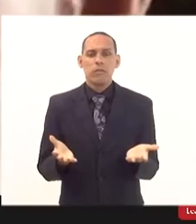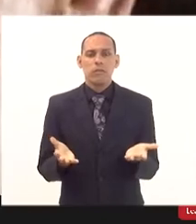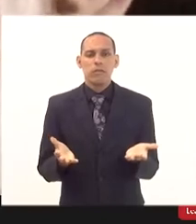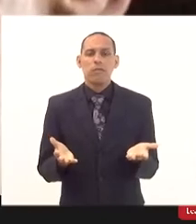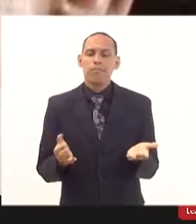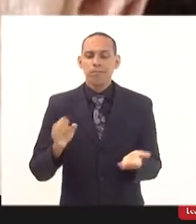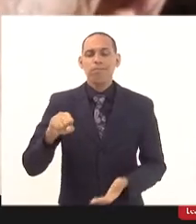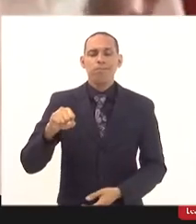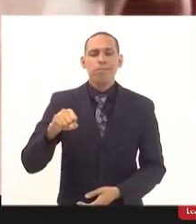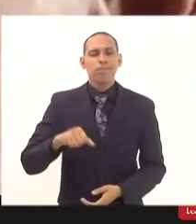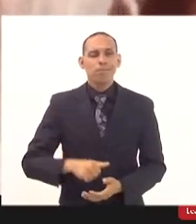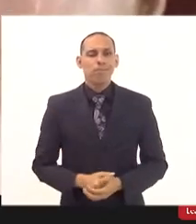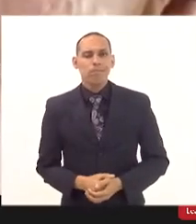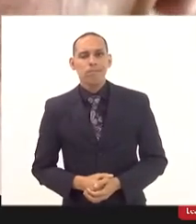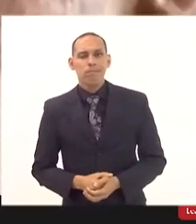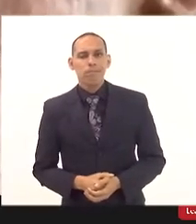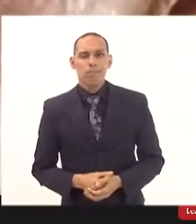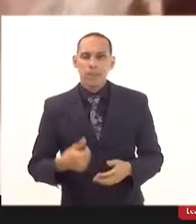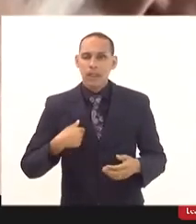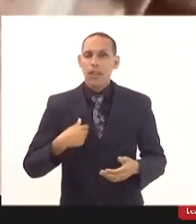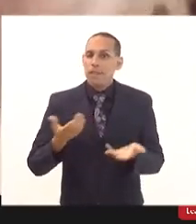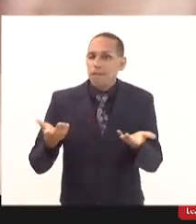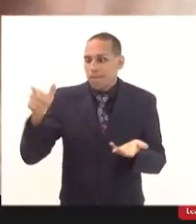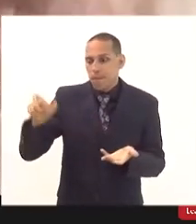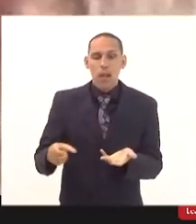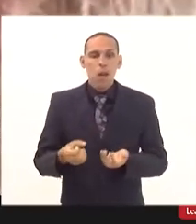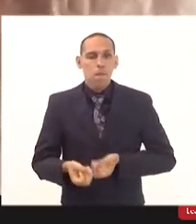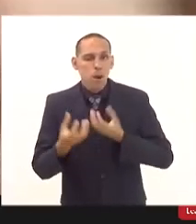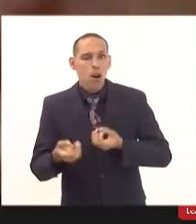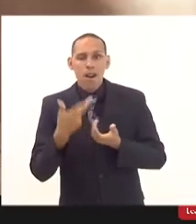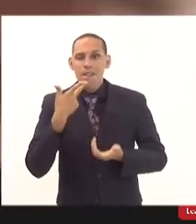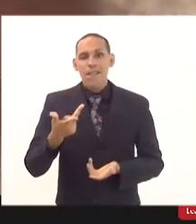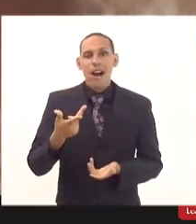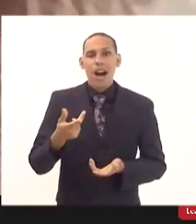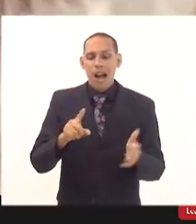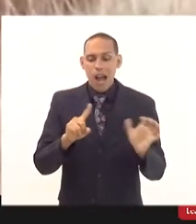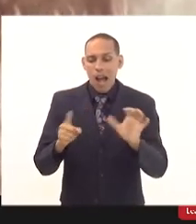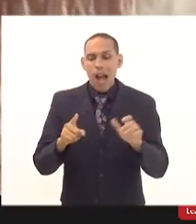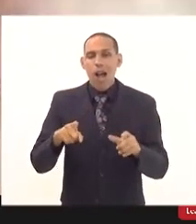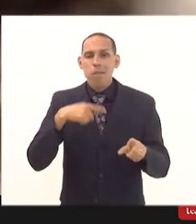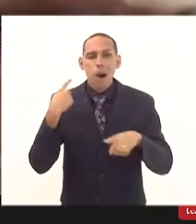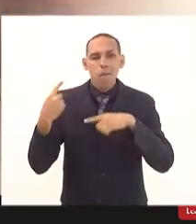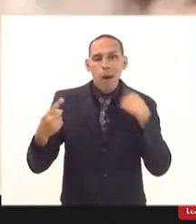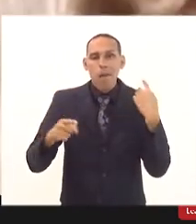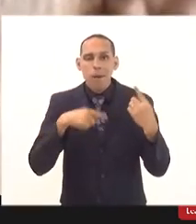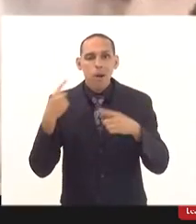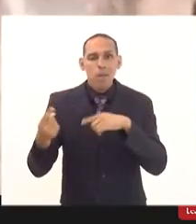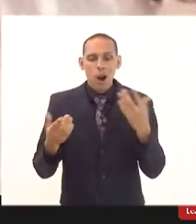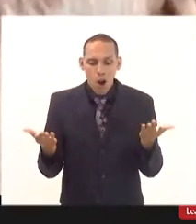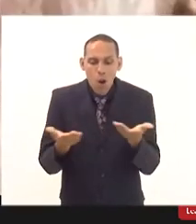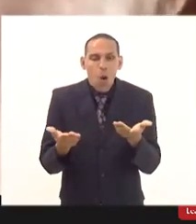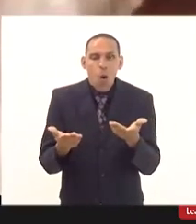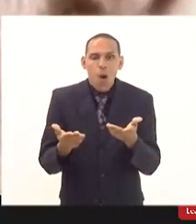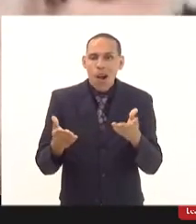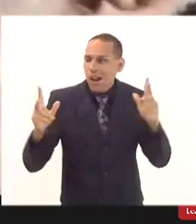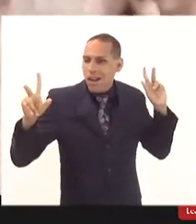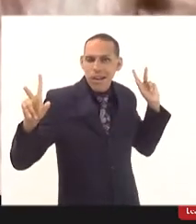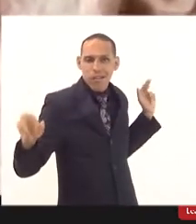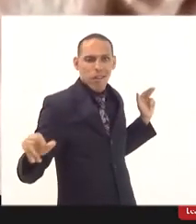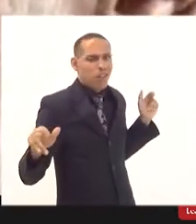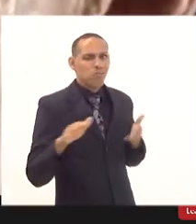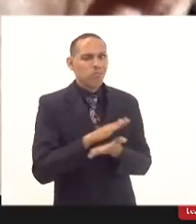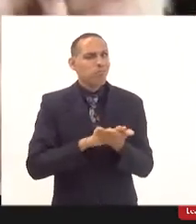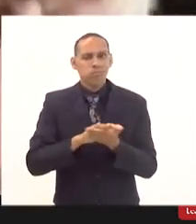sim toca o teclado poeta a emissora sabe morreu muitas vezes e hoje eu não sei quase mais nada e